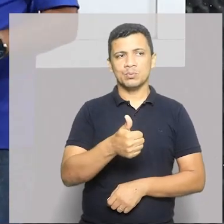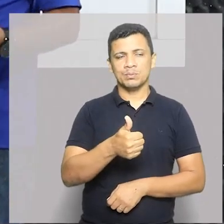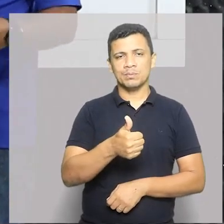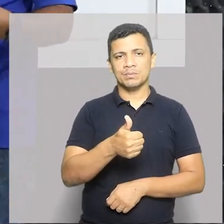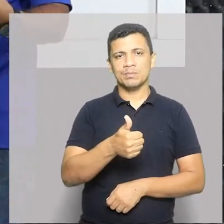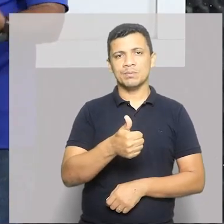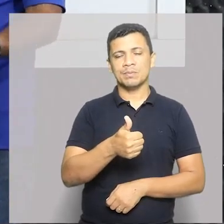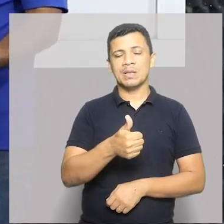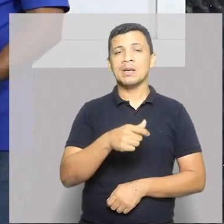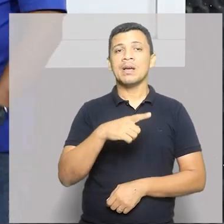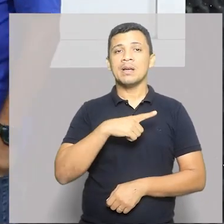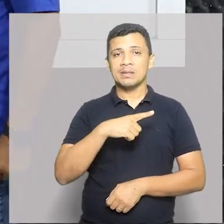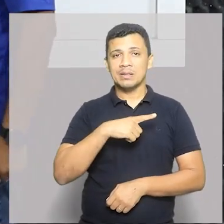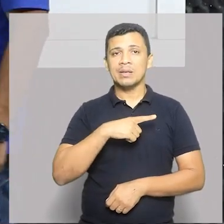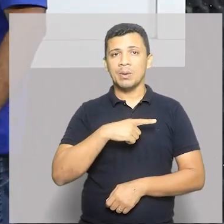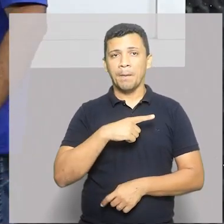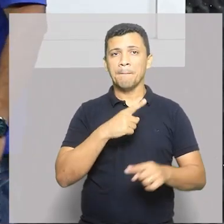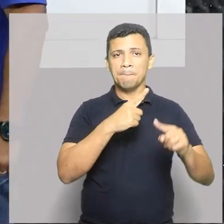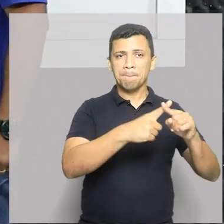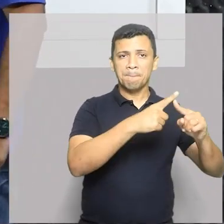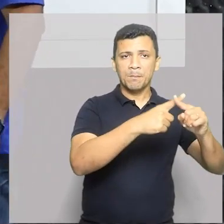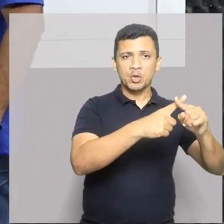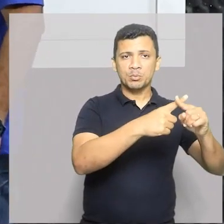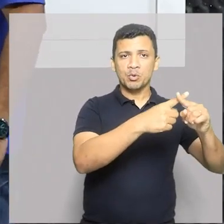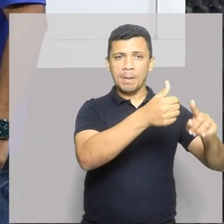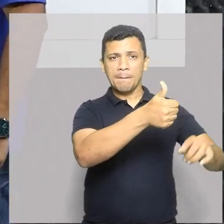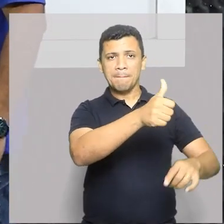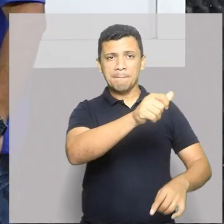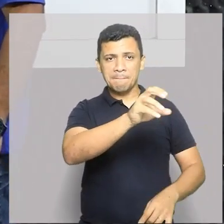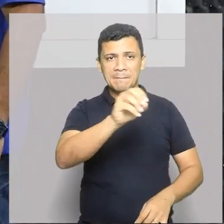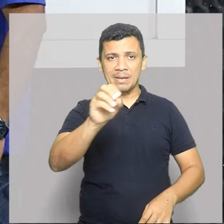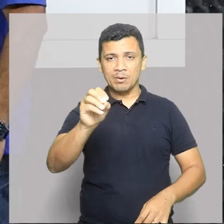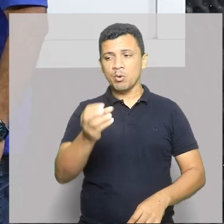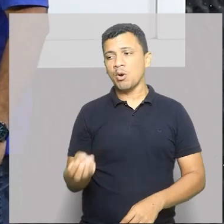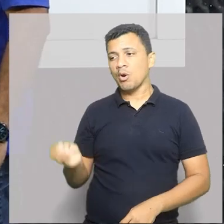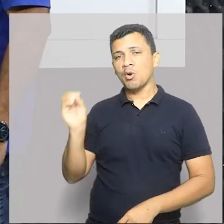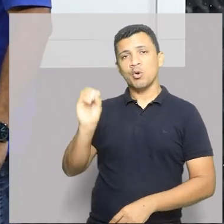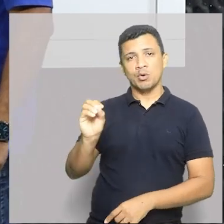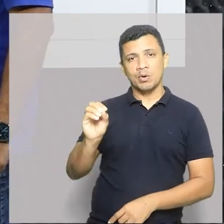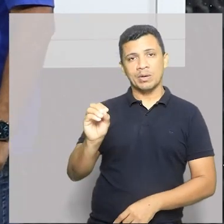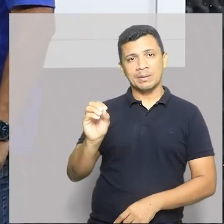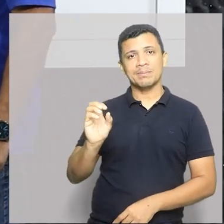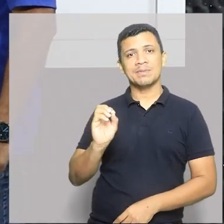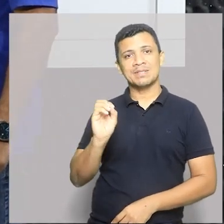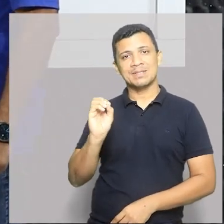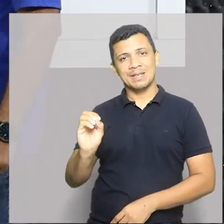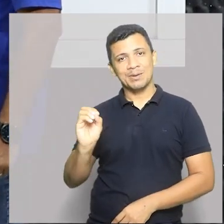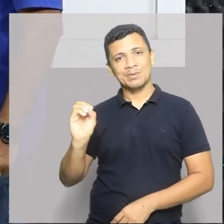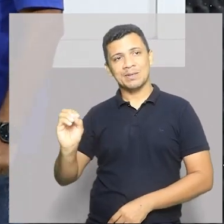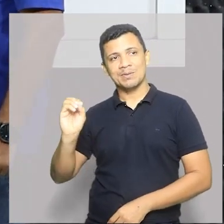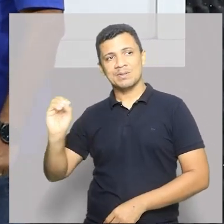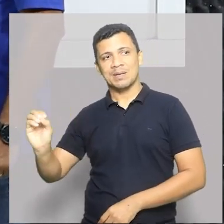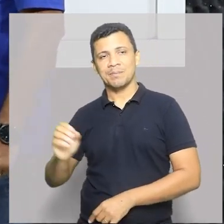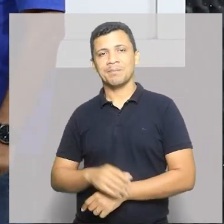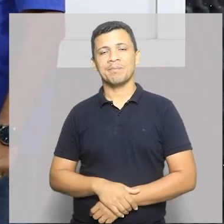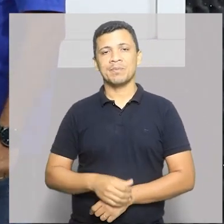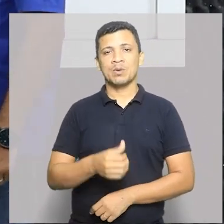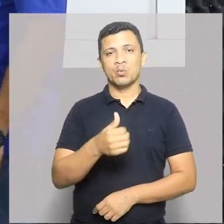a cada múltiplo de 1000, aumentam 3 zeros. Consequentemente, nós teremos aqui,